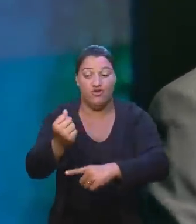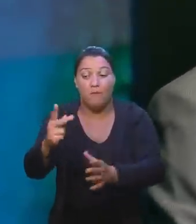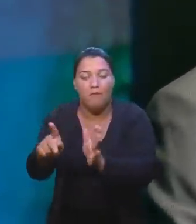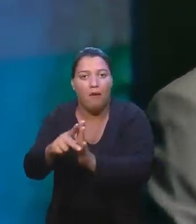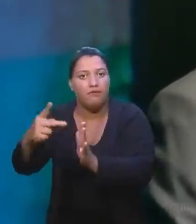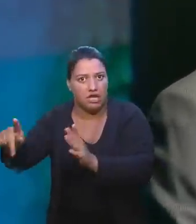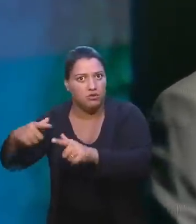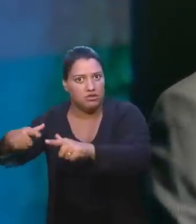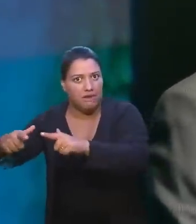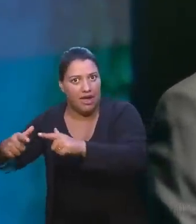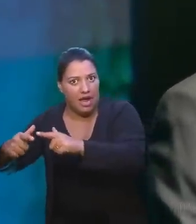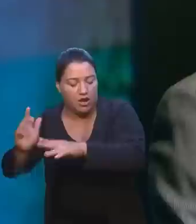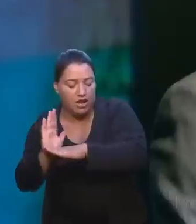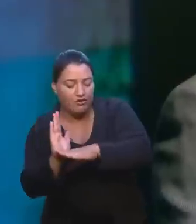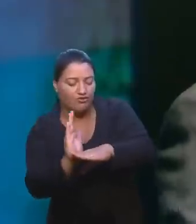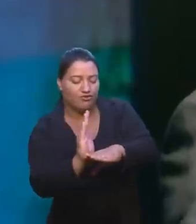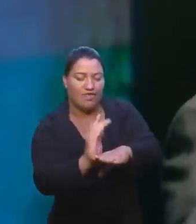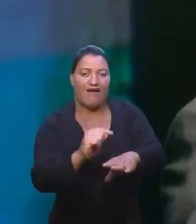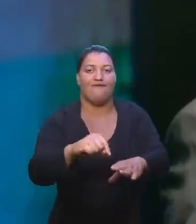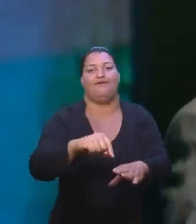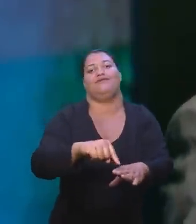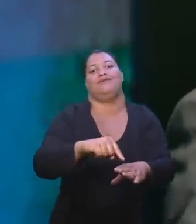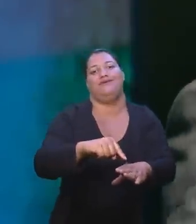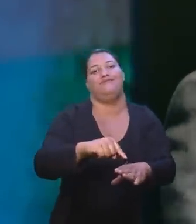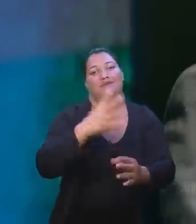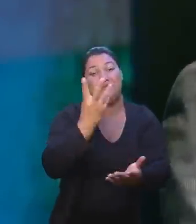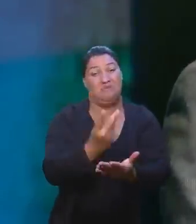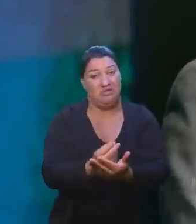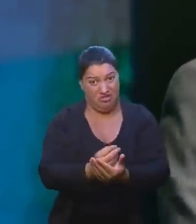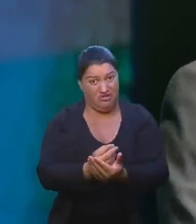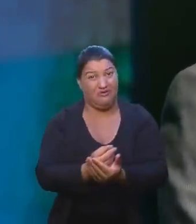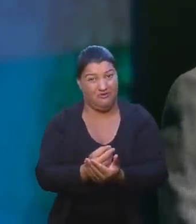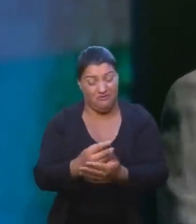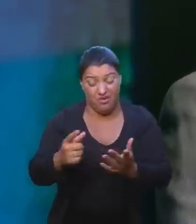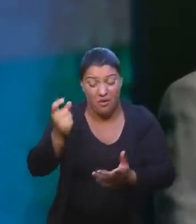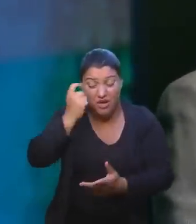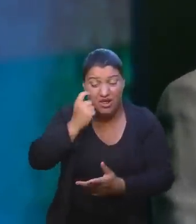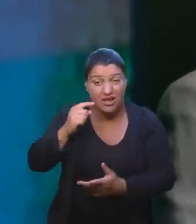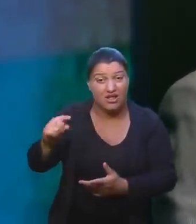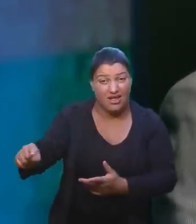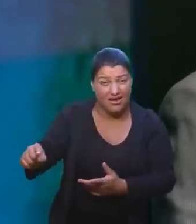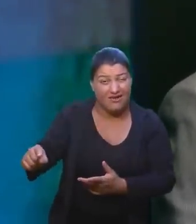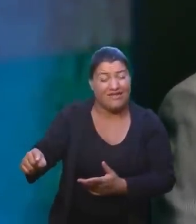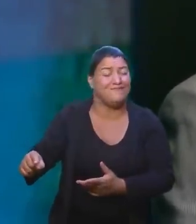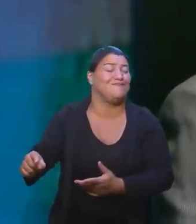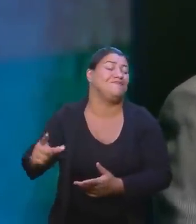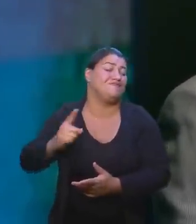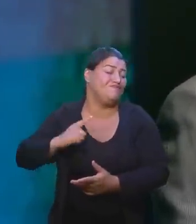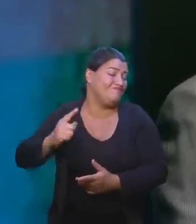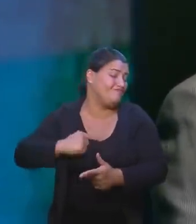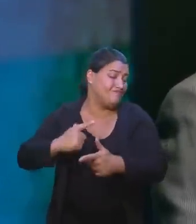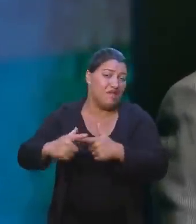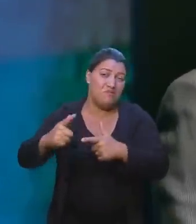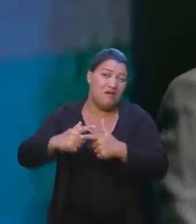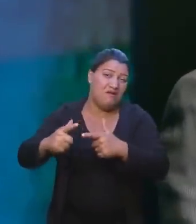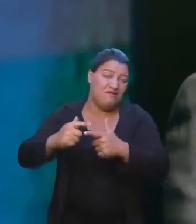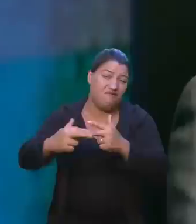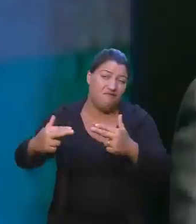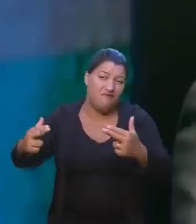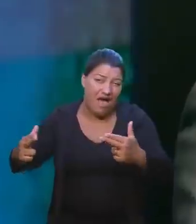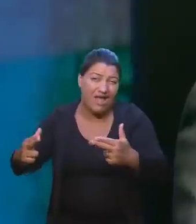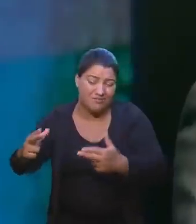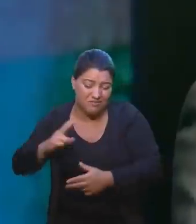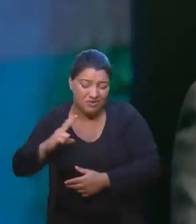nome da causa espírita. Então Kardec enfrentou muitas dessas lutas silenciosas, mas soube